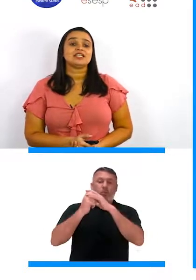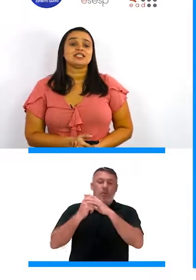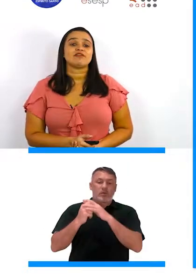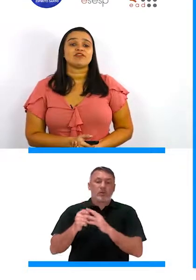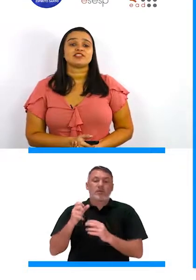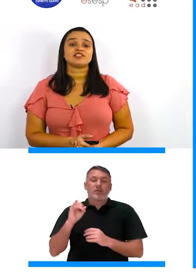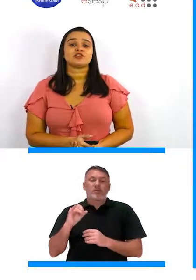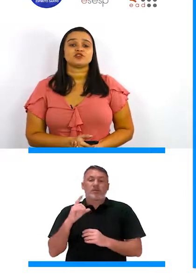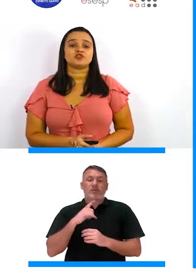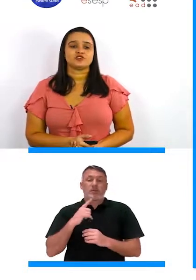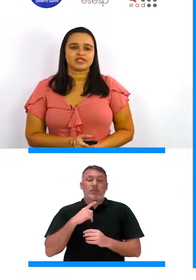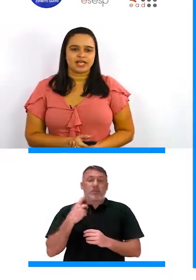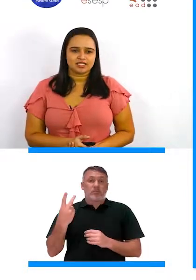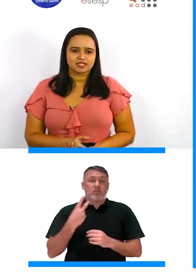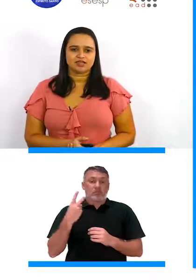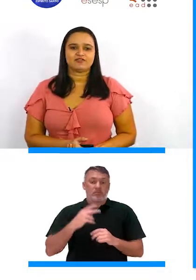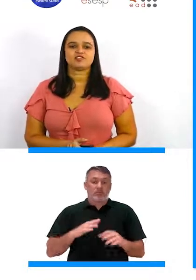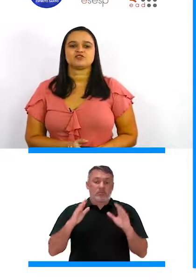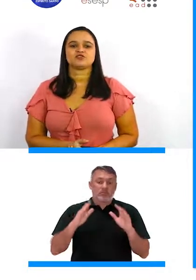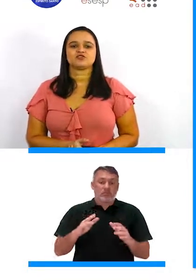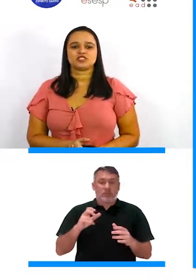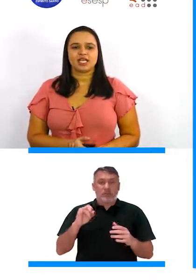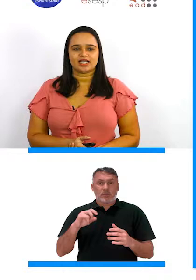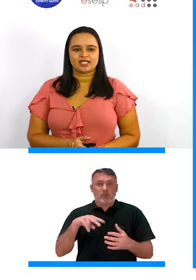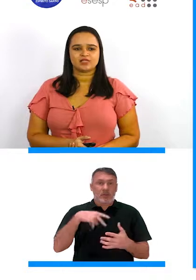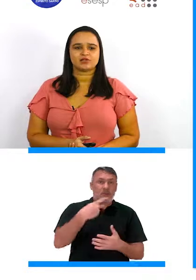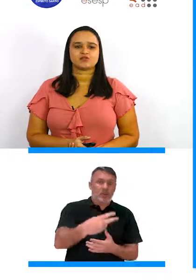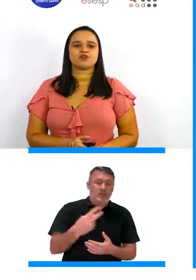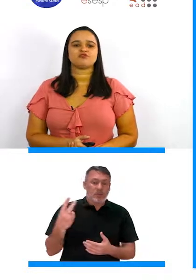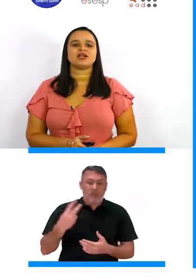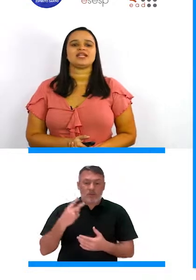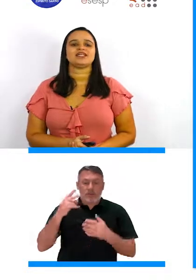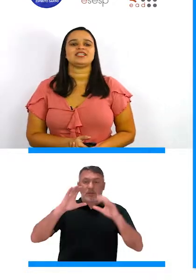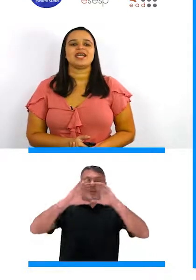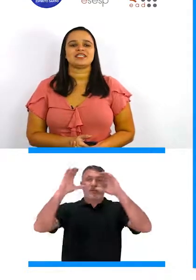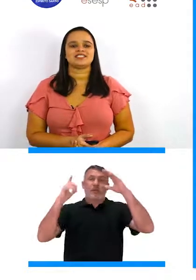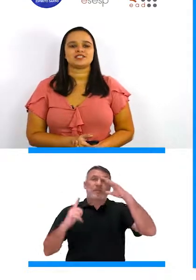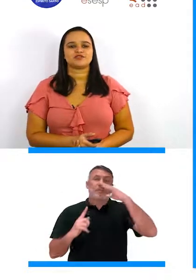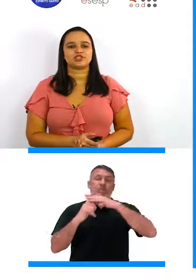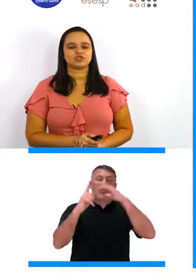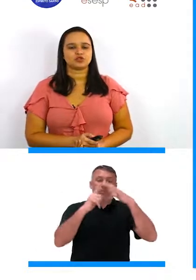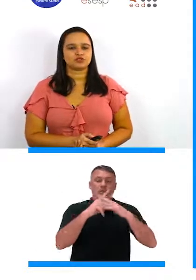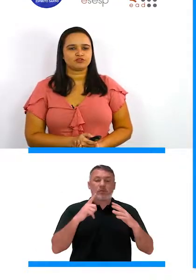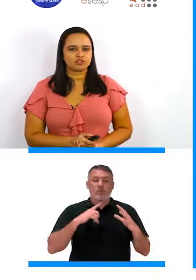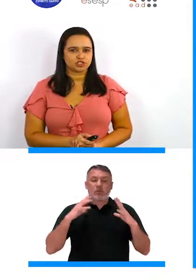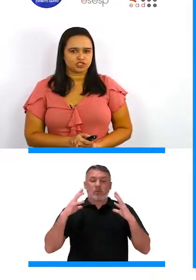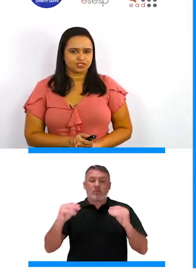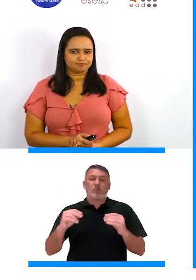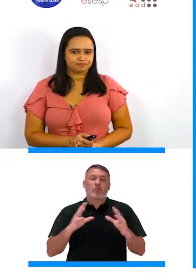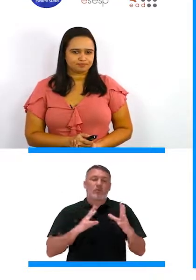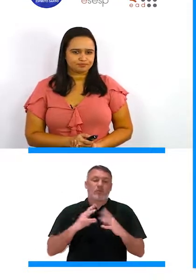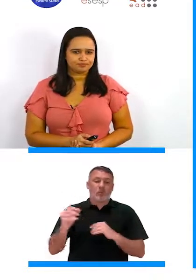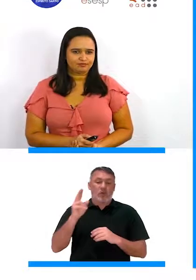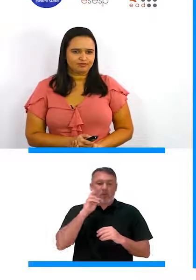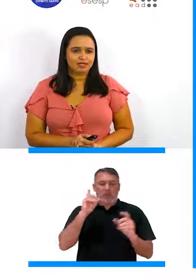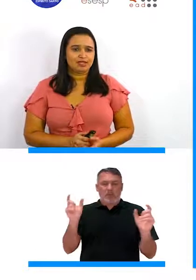furasse, talvez que nós dois ficasse, talvez que nós dois caísse, o céu furado arriasse e as virgens toda